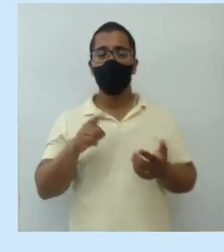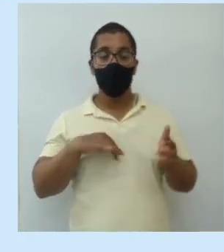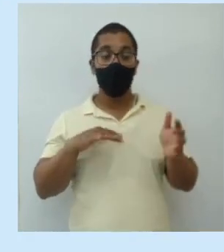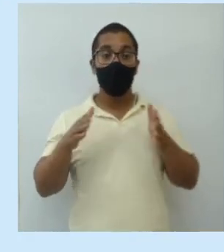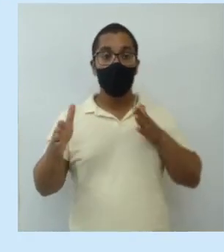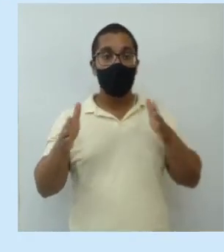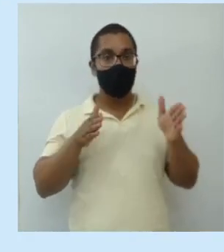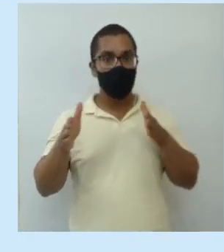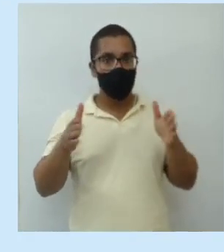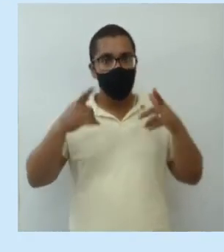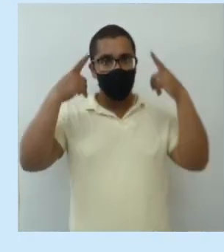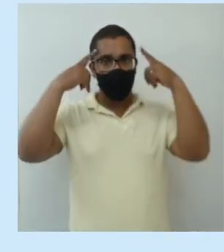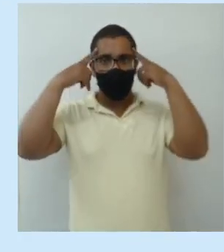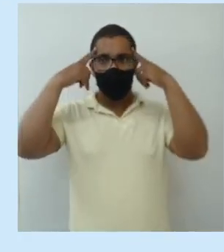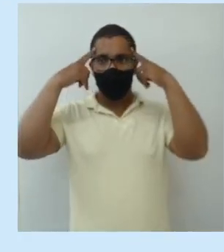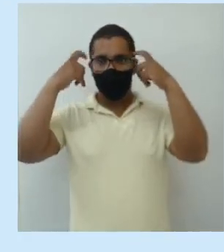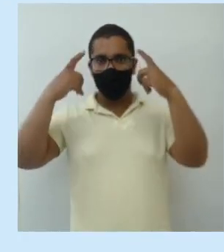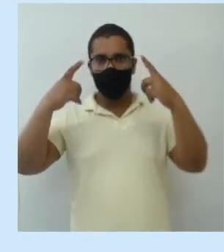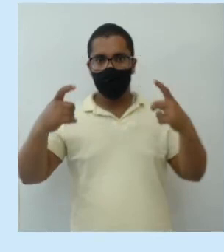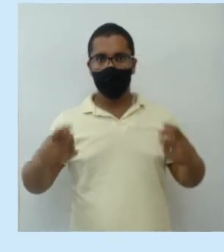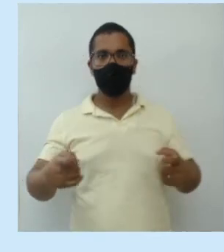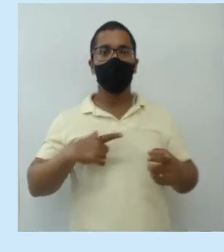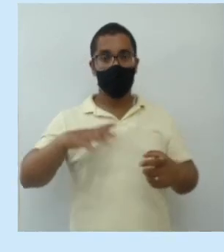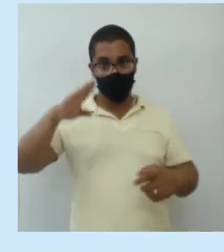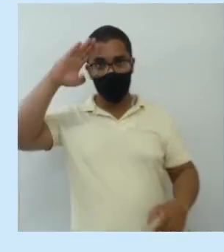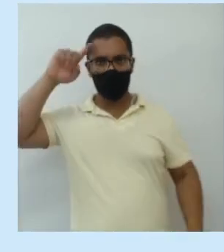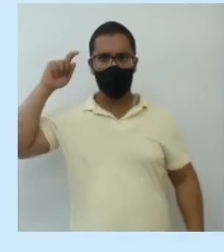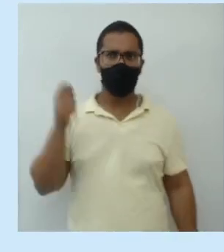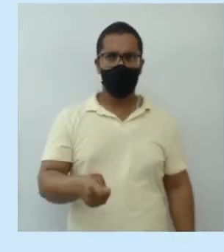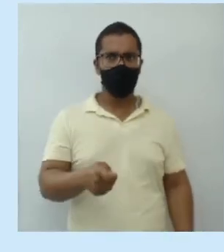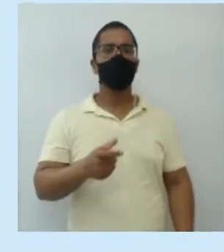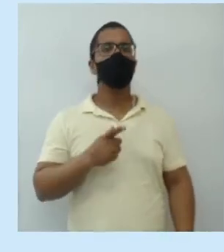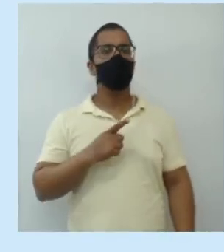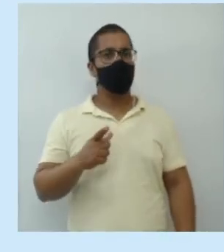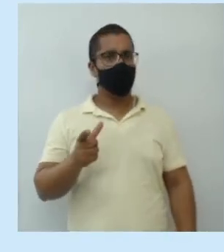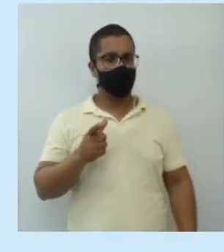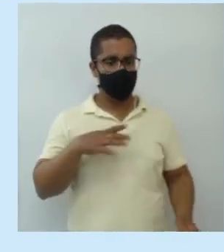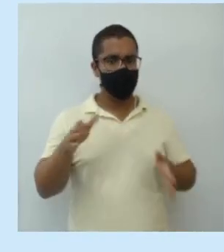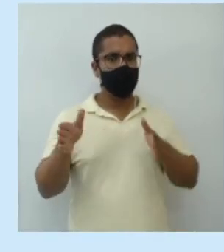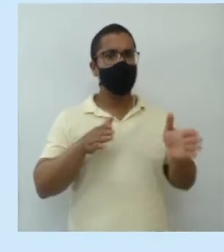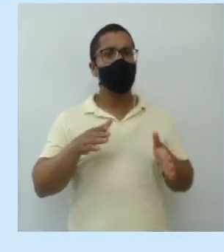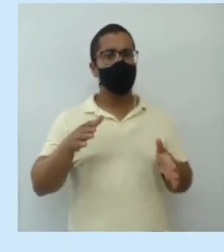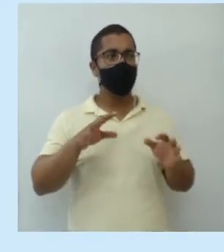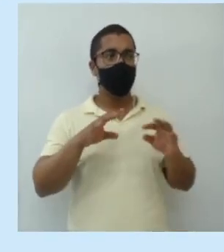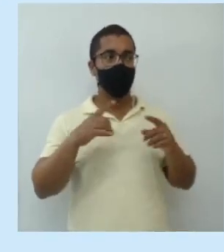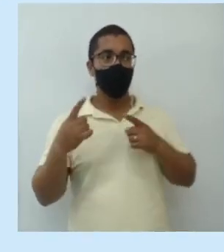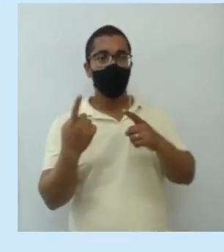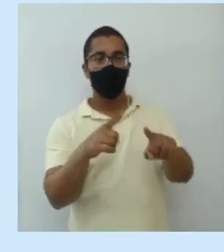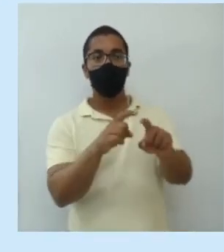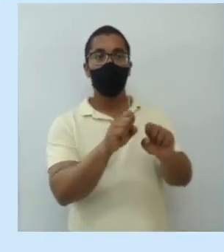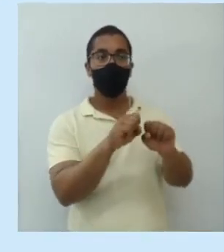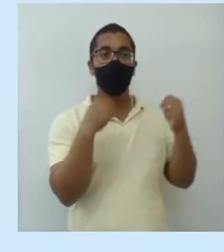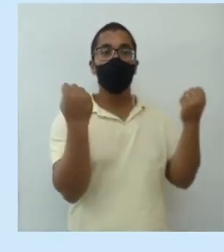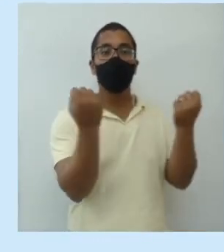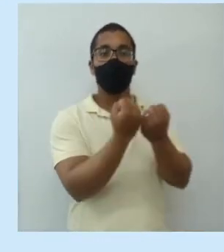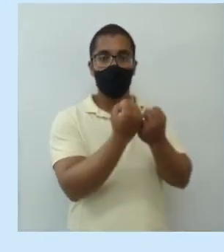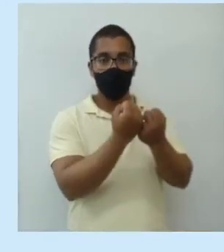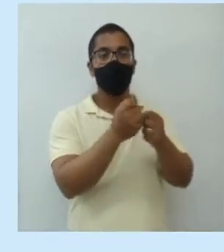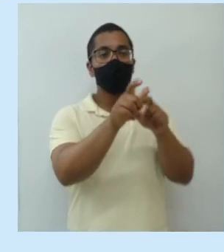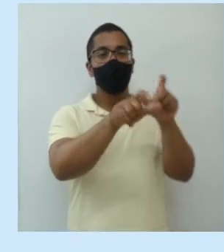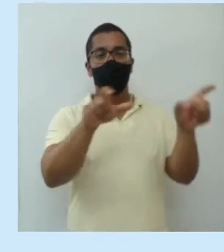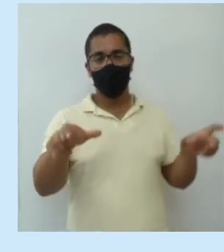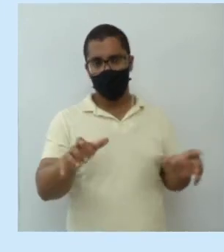de maior violência do regime militar contra a sociedade civil. Então o regime, né, ele além